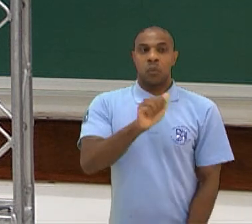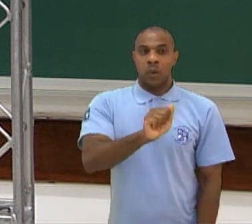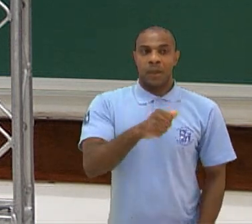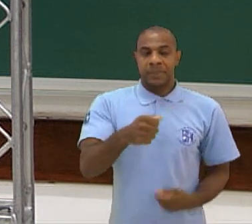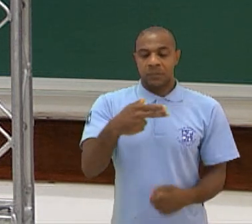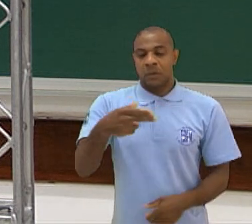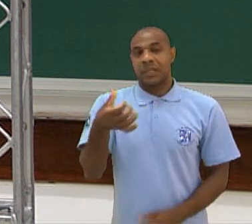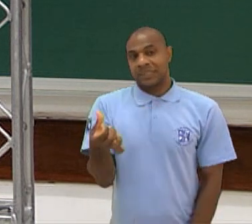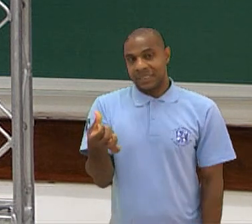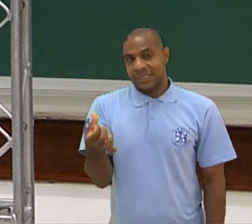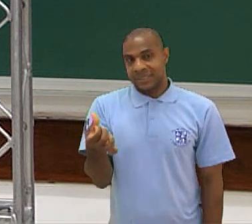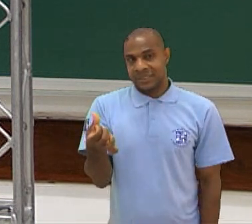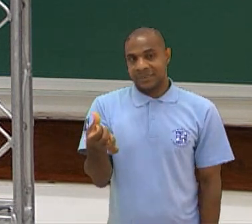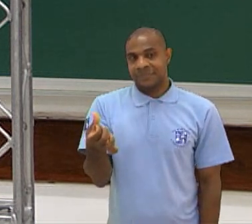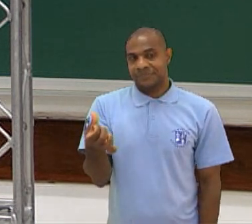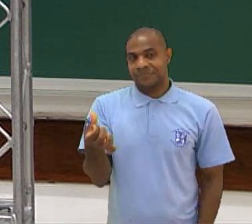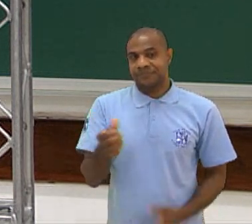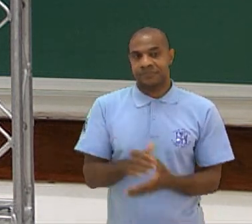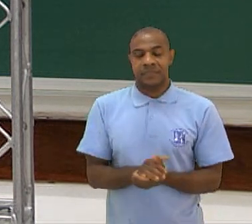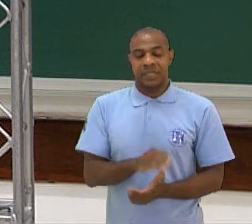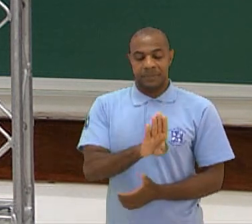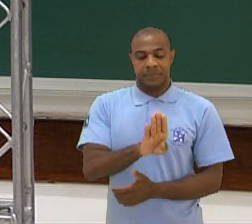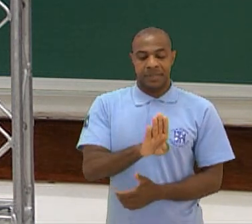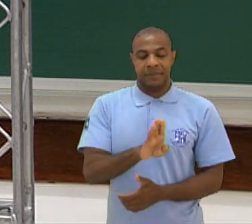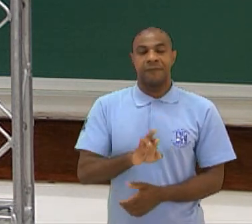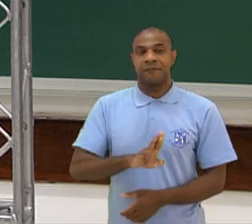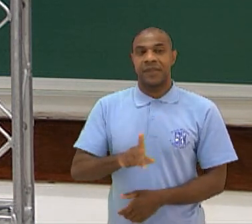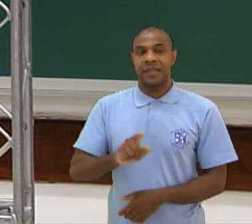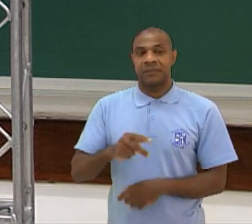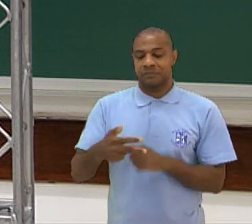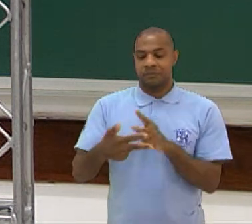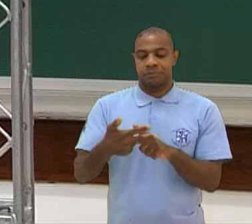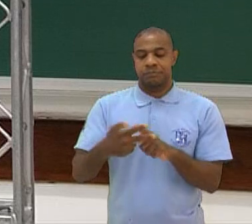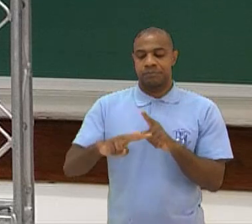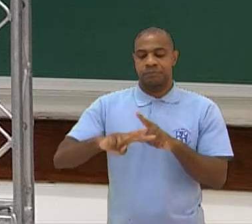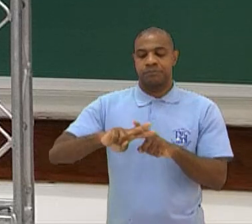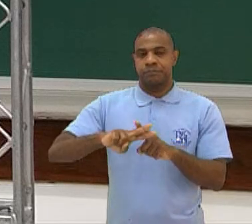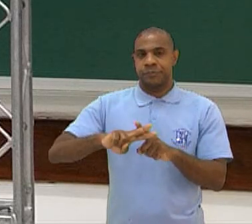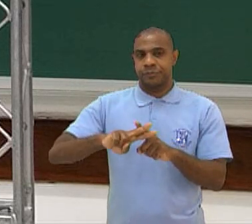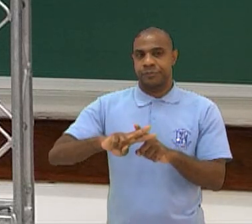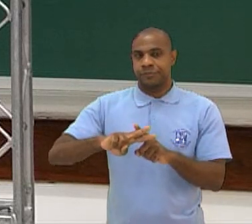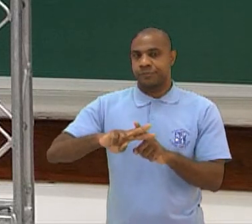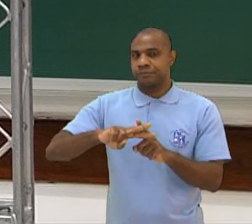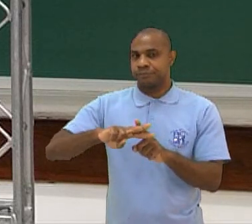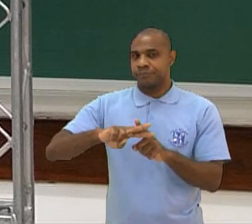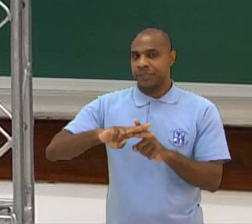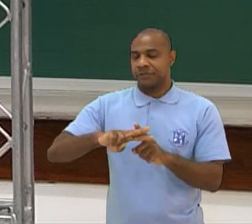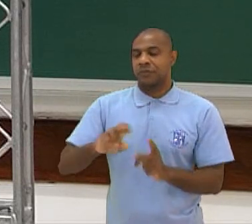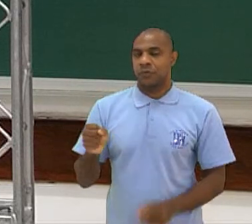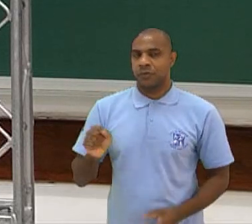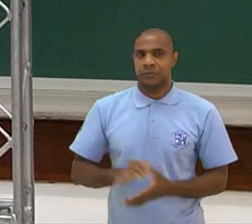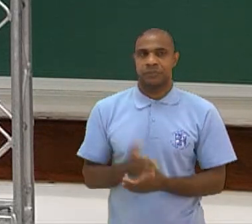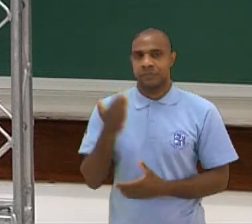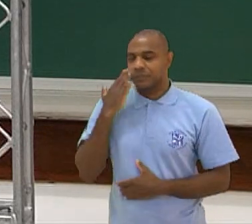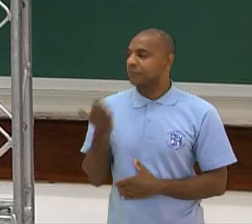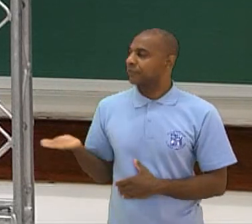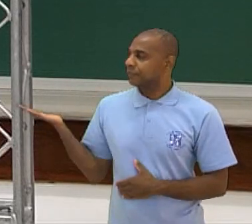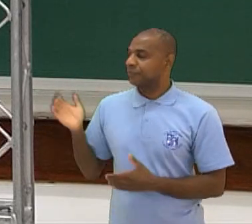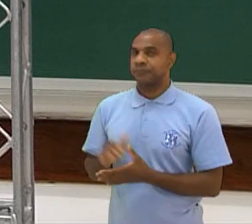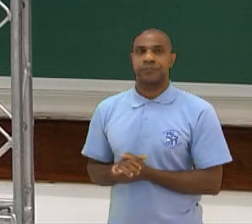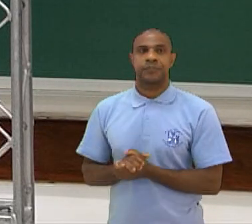ser, por exemplo, 27 igual a 24, 29 igual a 24. Tudo bem? Se for 24 igual a 24, dá